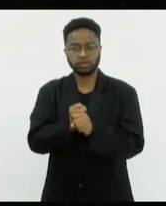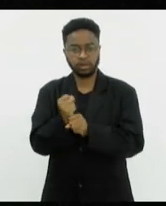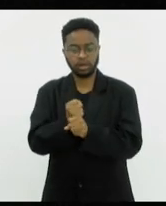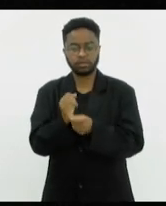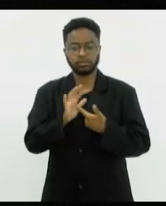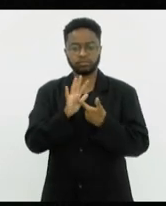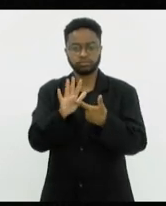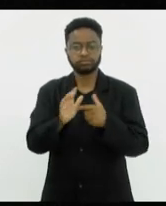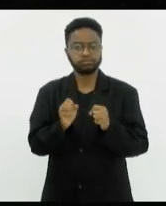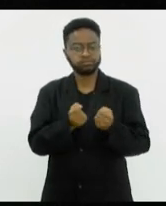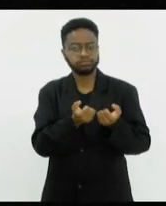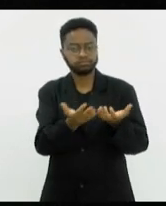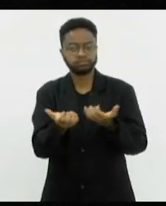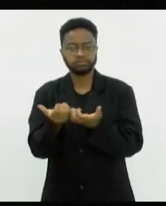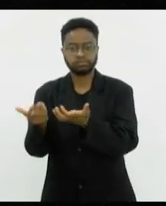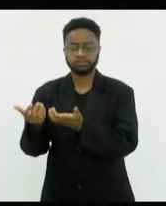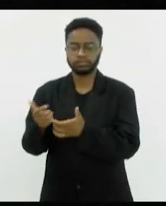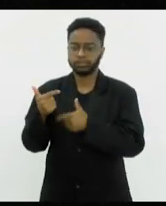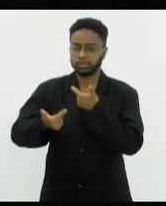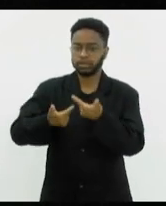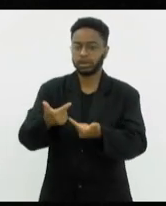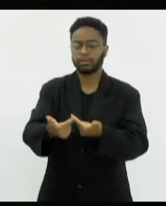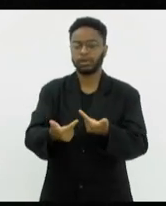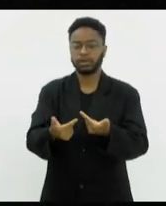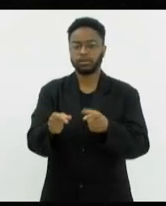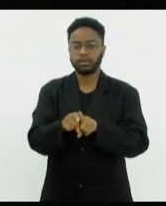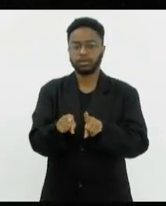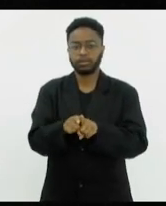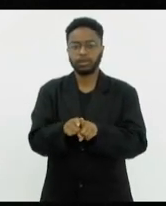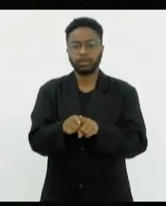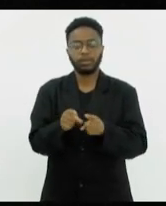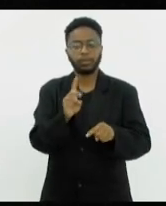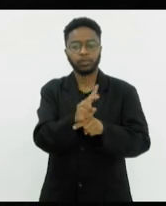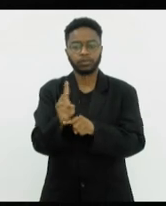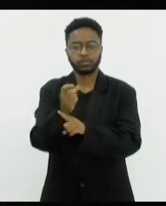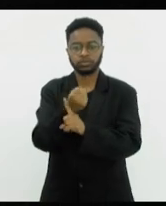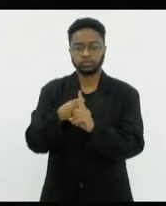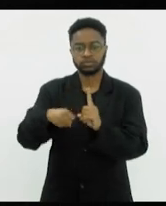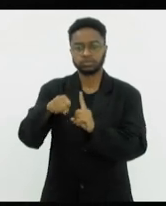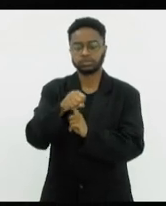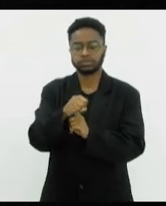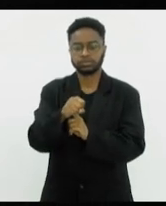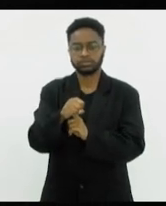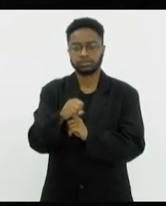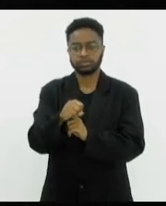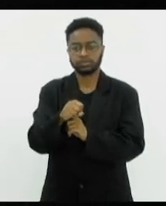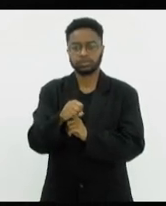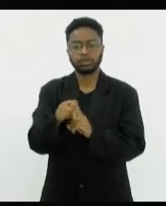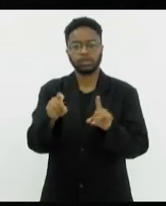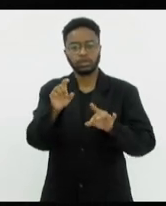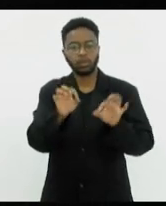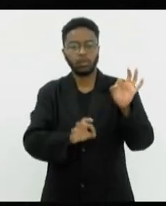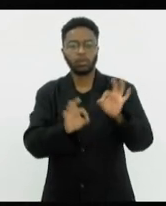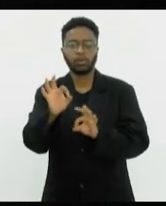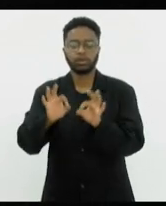entrega no servir, servir e proteger a sociedade e manter a ordem